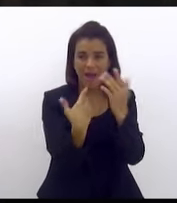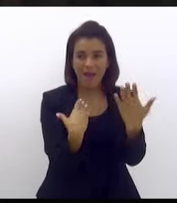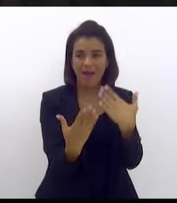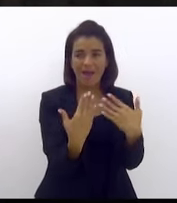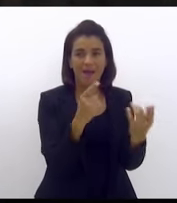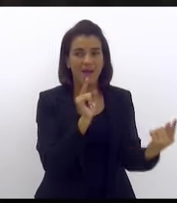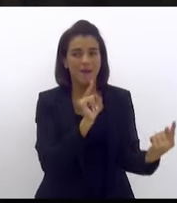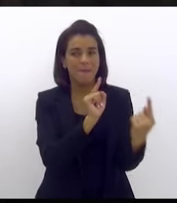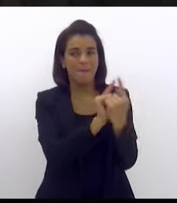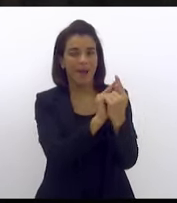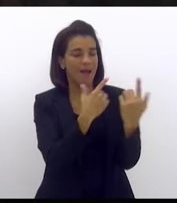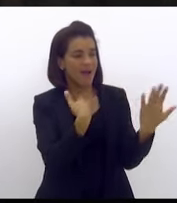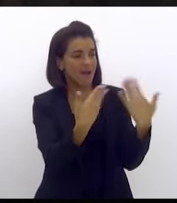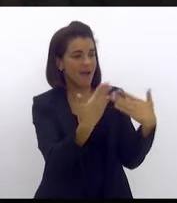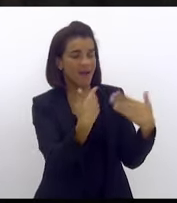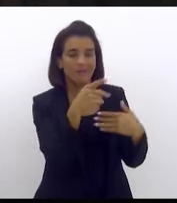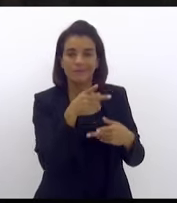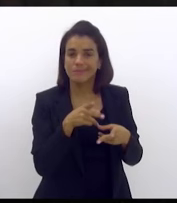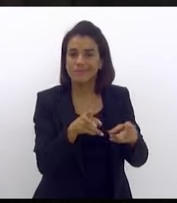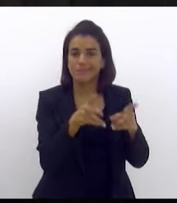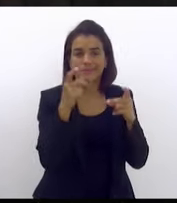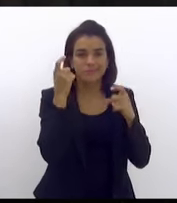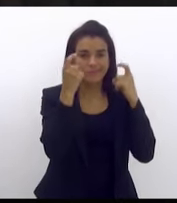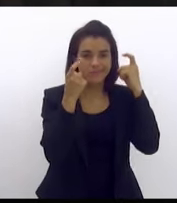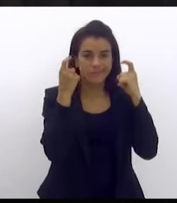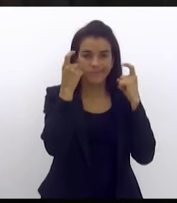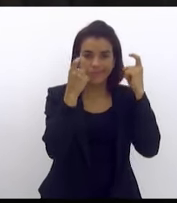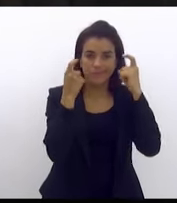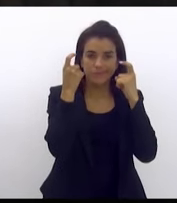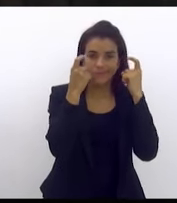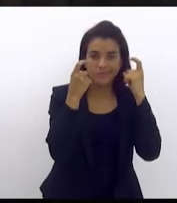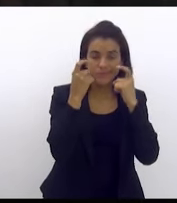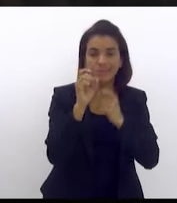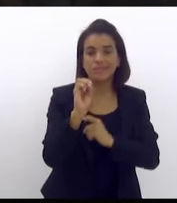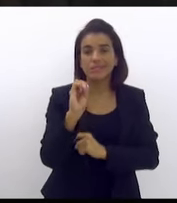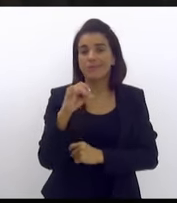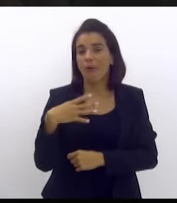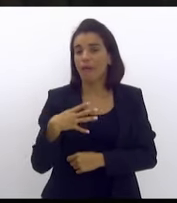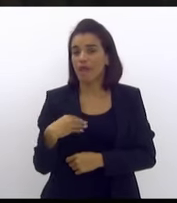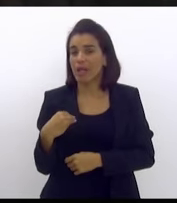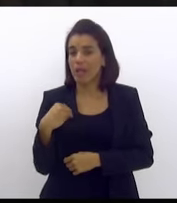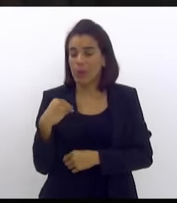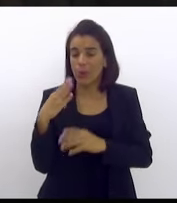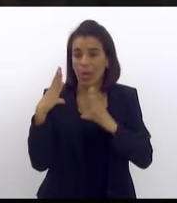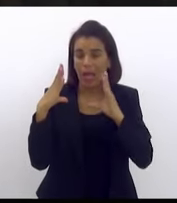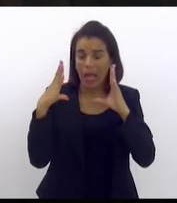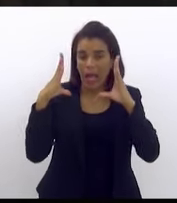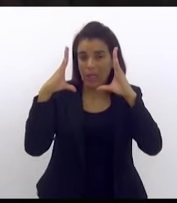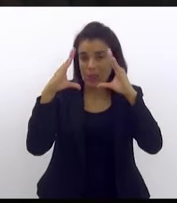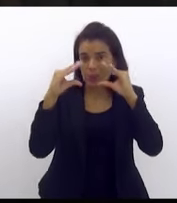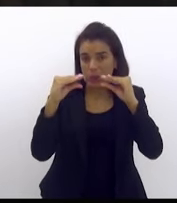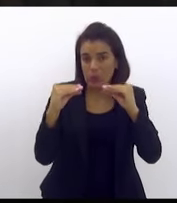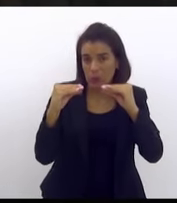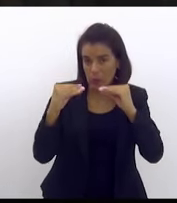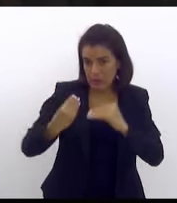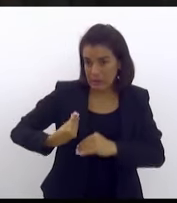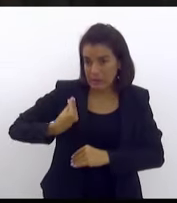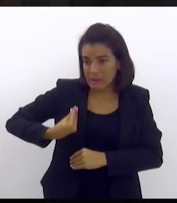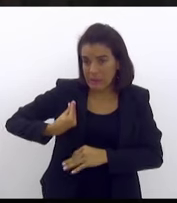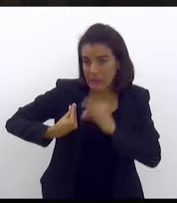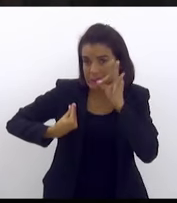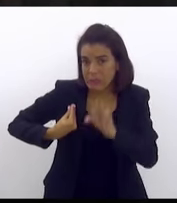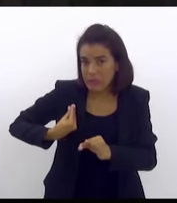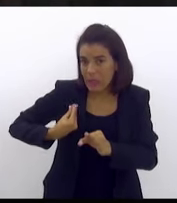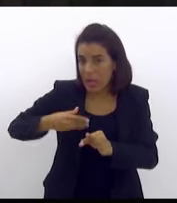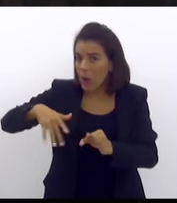ela está sempre se preocupada se o filho à noite está num lugar X, o grau de